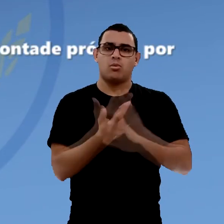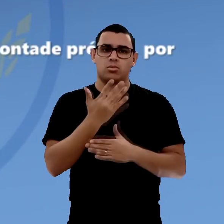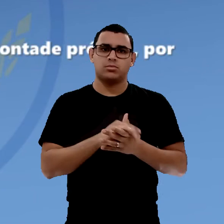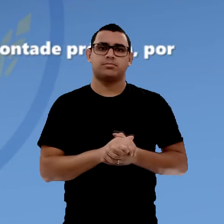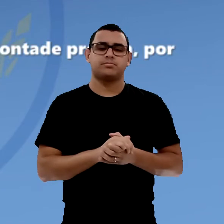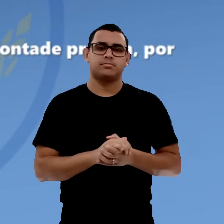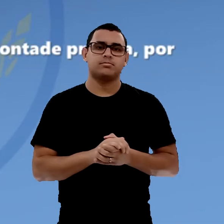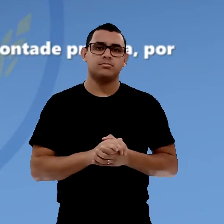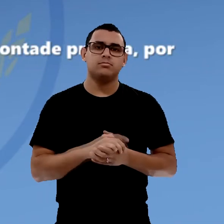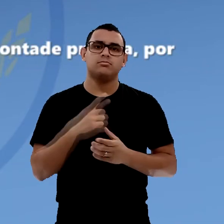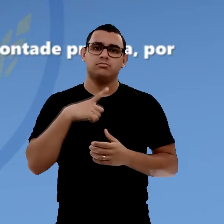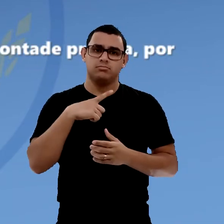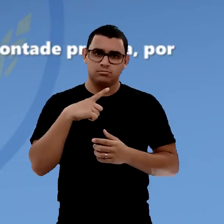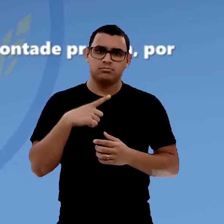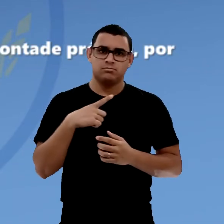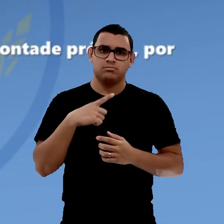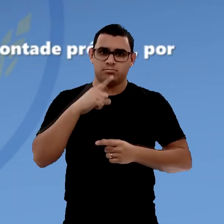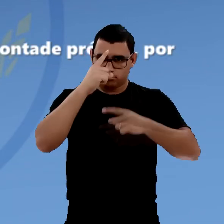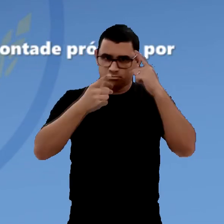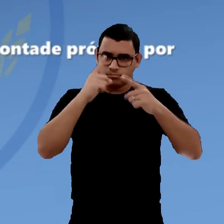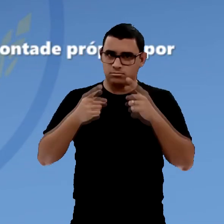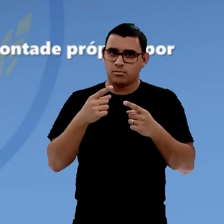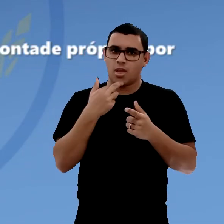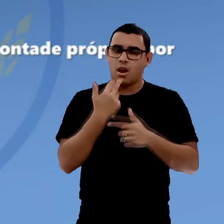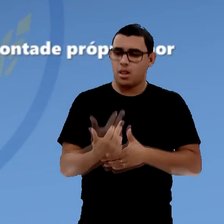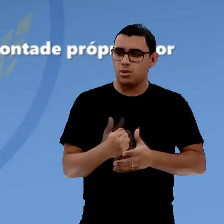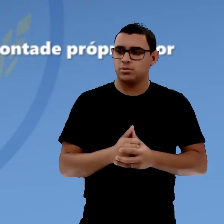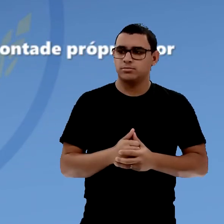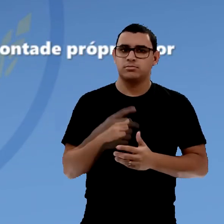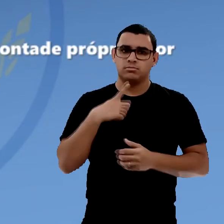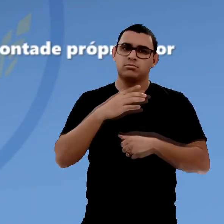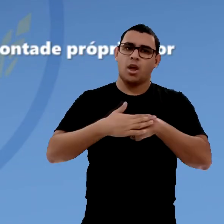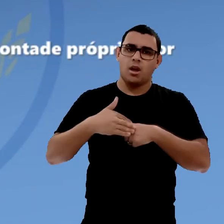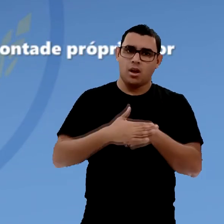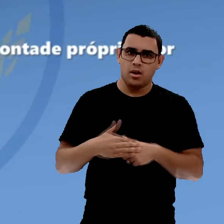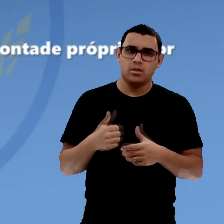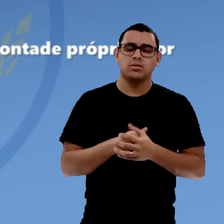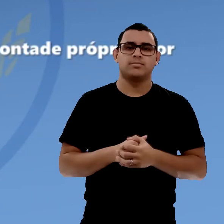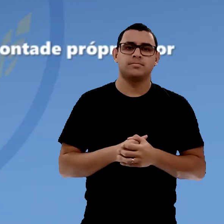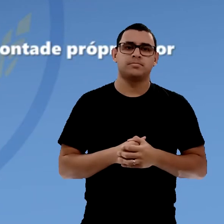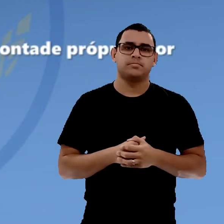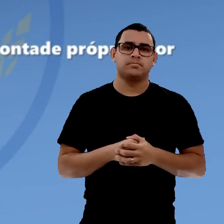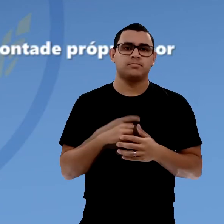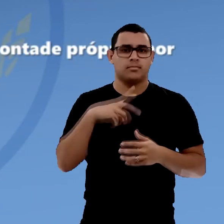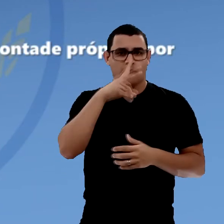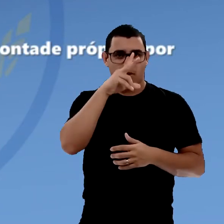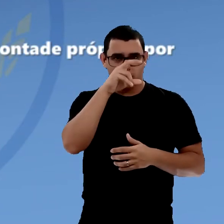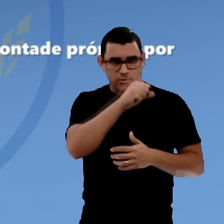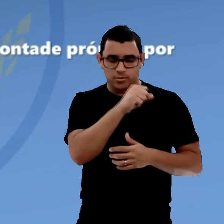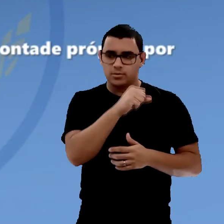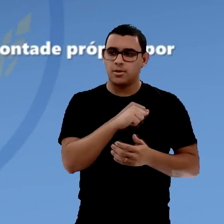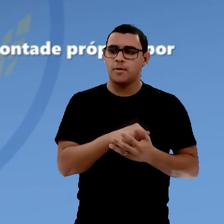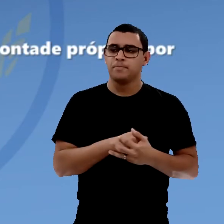de ter domínio da linguagem, ele ter carisma, ter